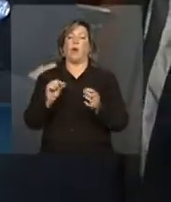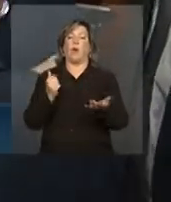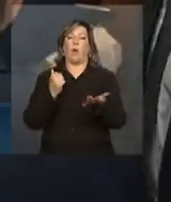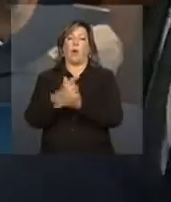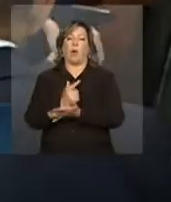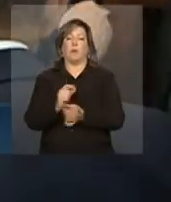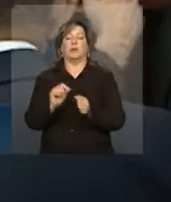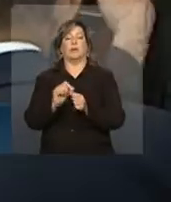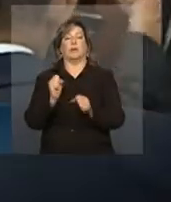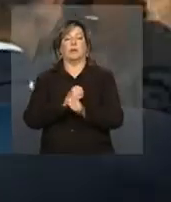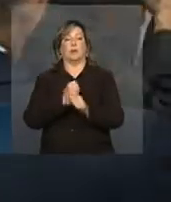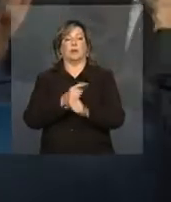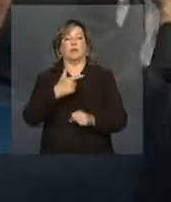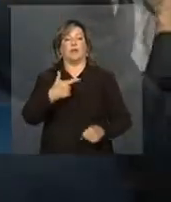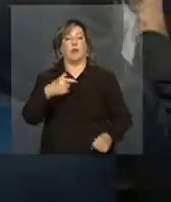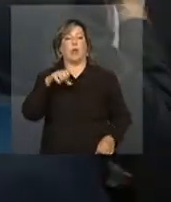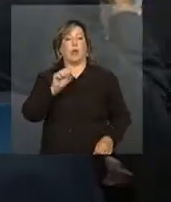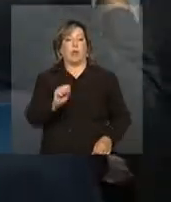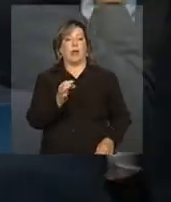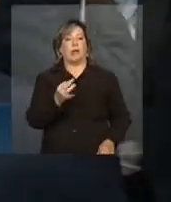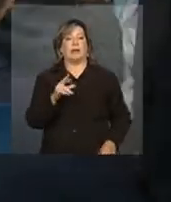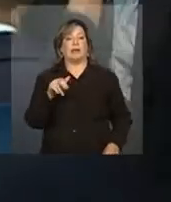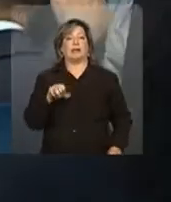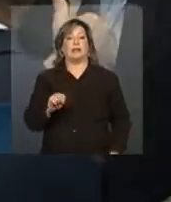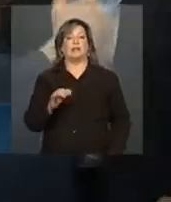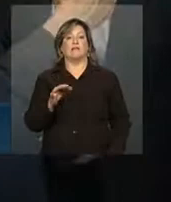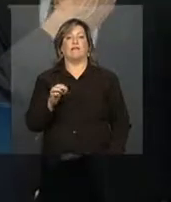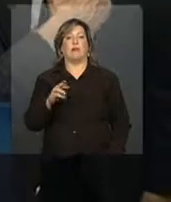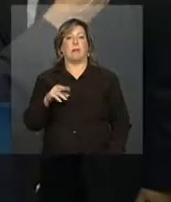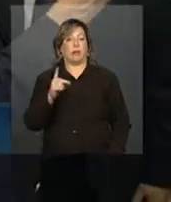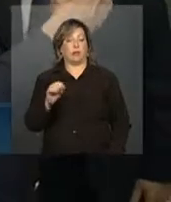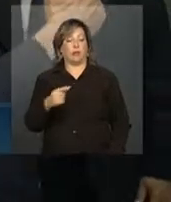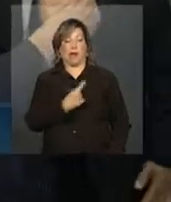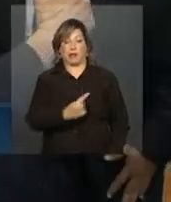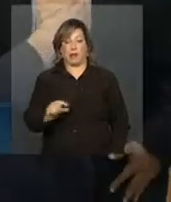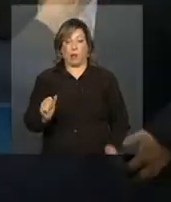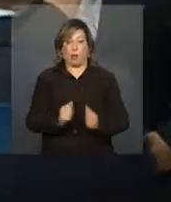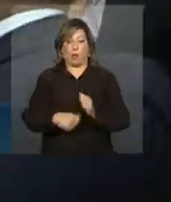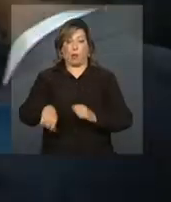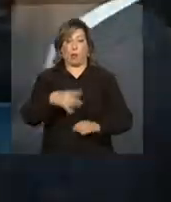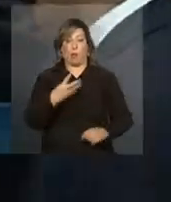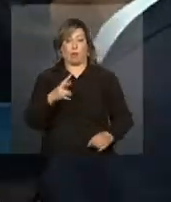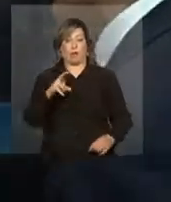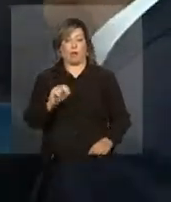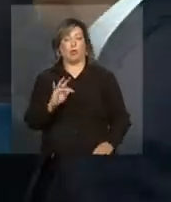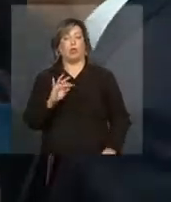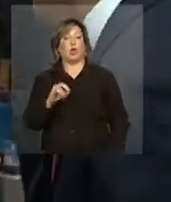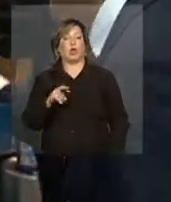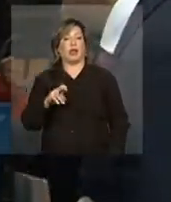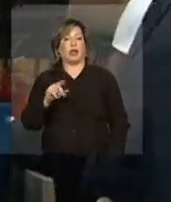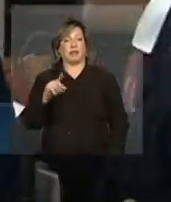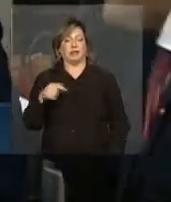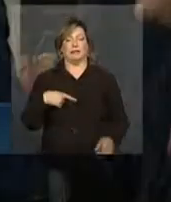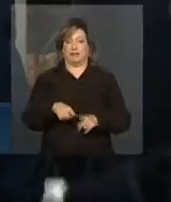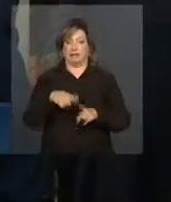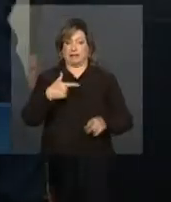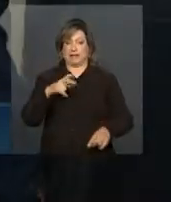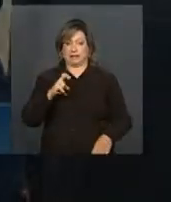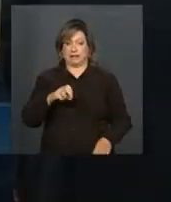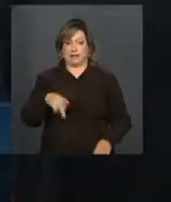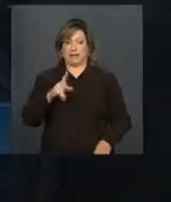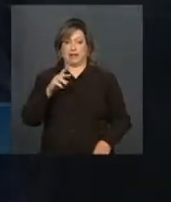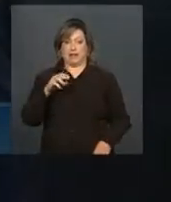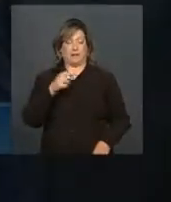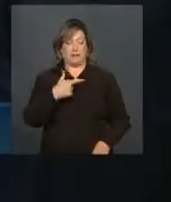e instalação de 28 transformadores cada um com 450 toneladas 25.000 km de